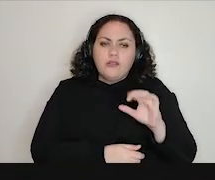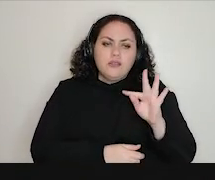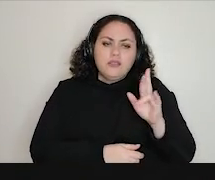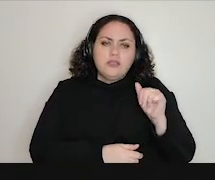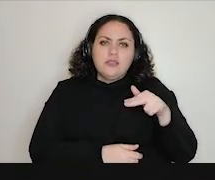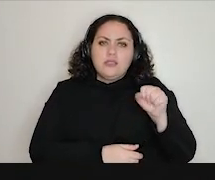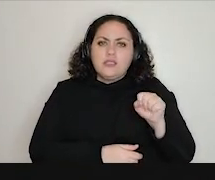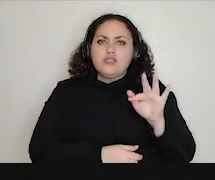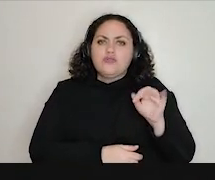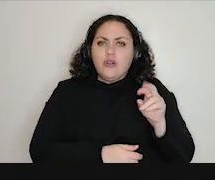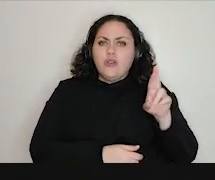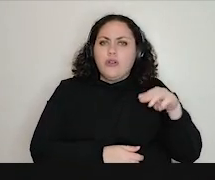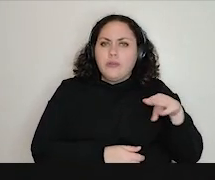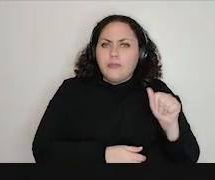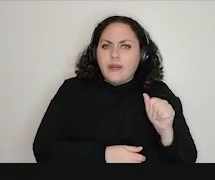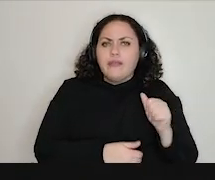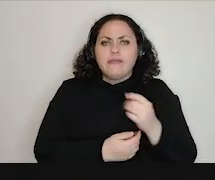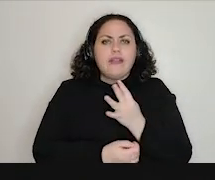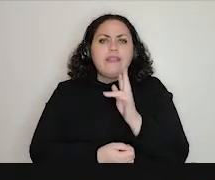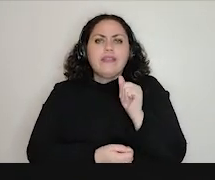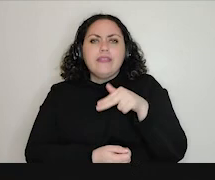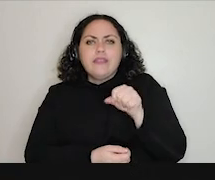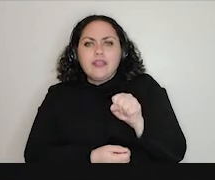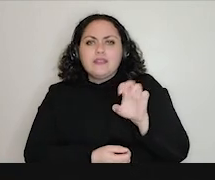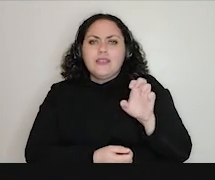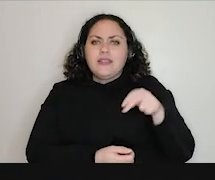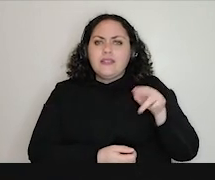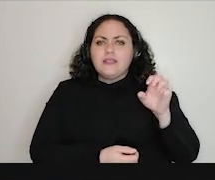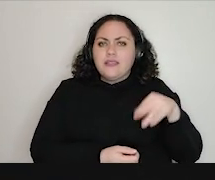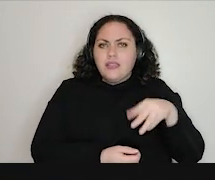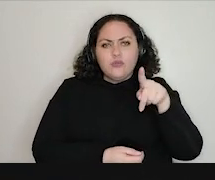procurem Ambulatório T no Instagram também,